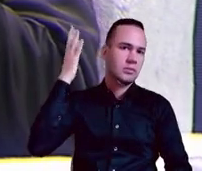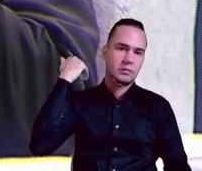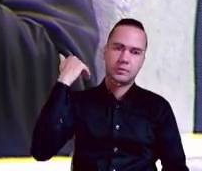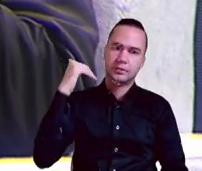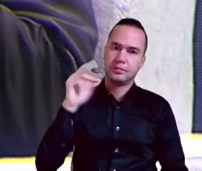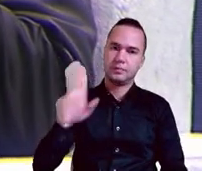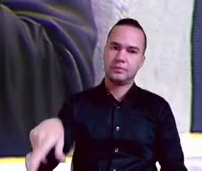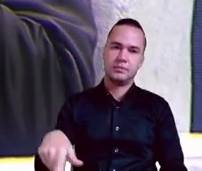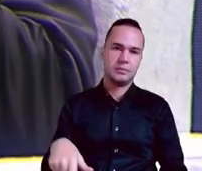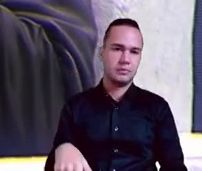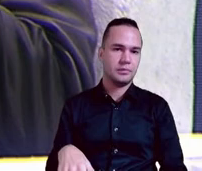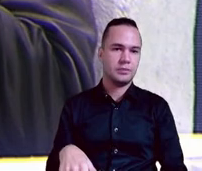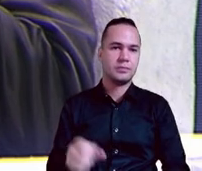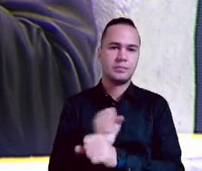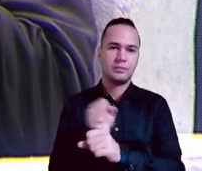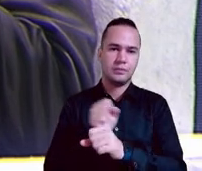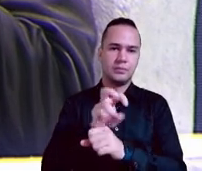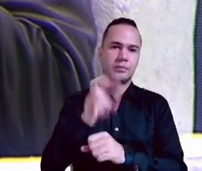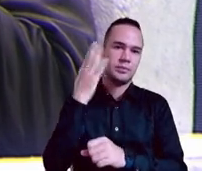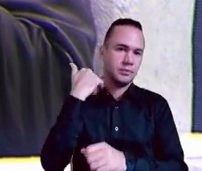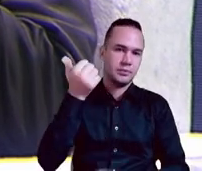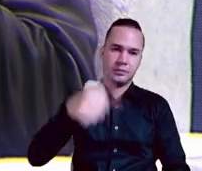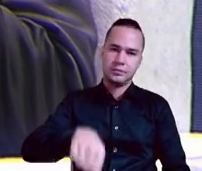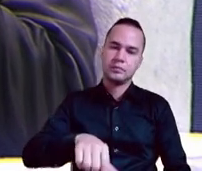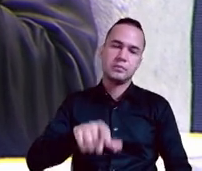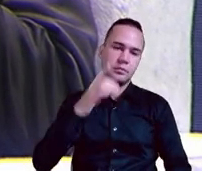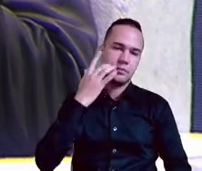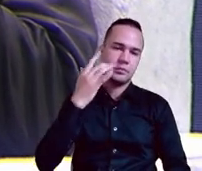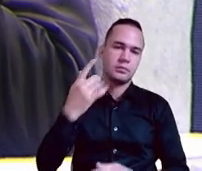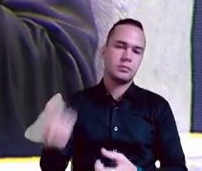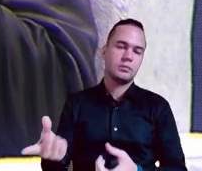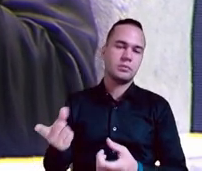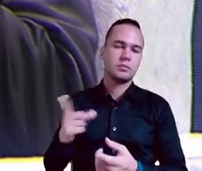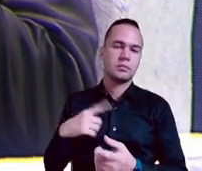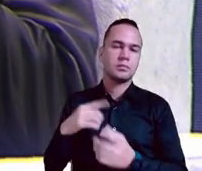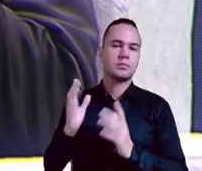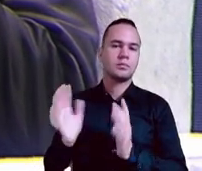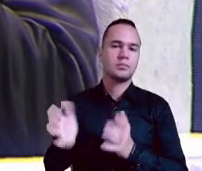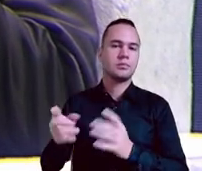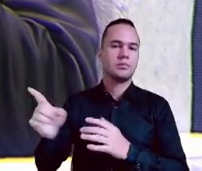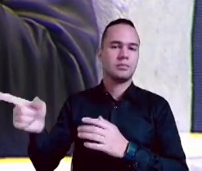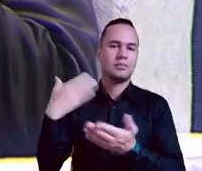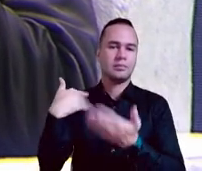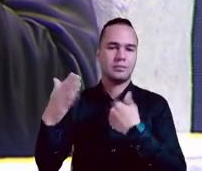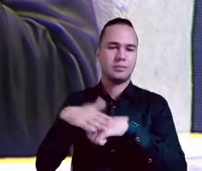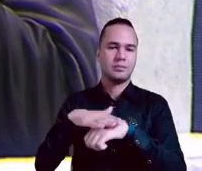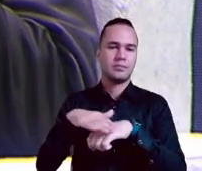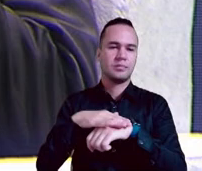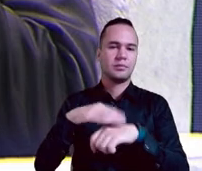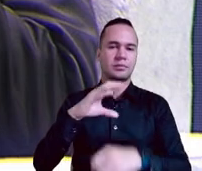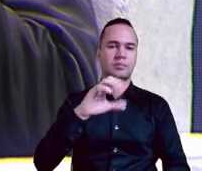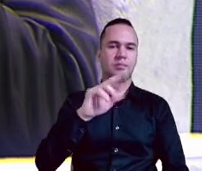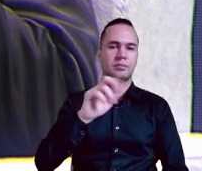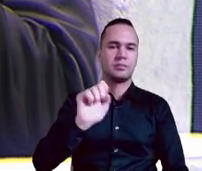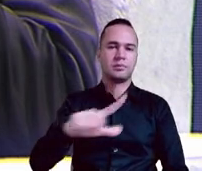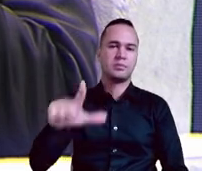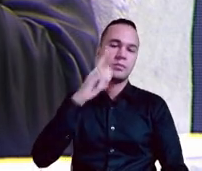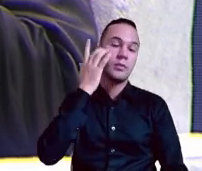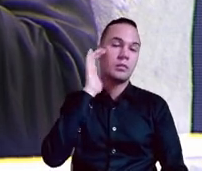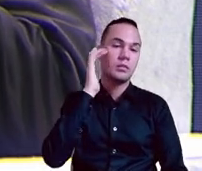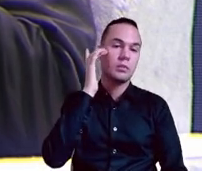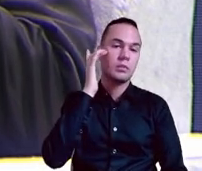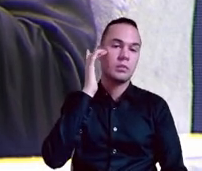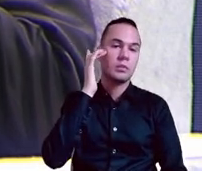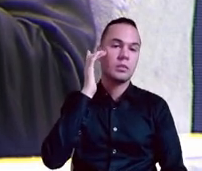que acumulou um dry powder relevante tava até conversando eles com a Carol também antes do painel e eu acho que existe um esse